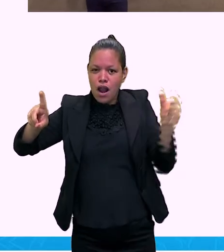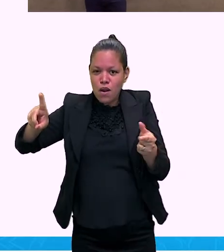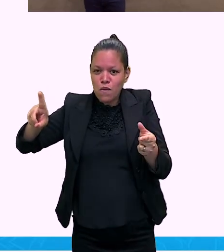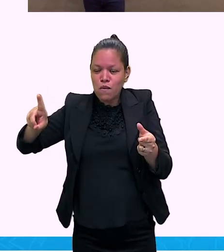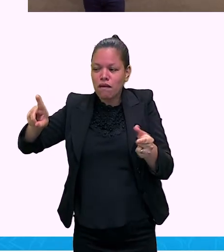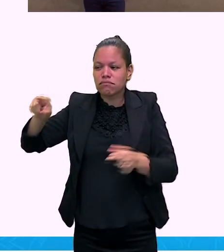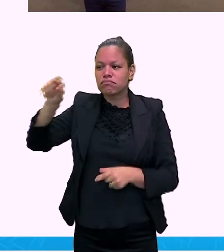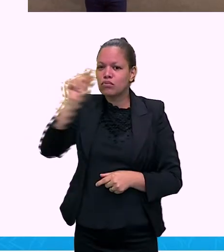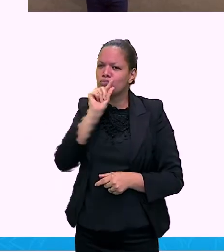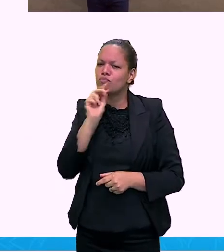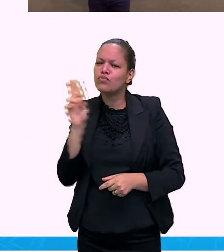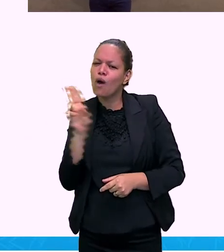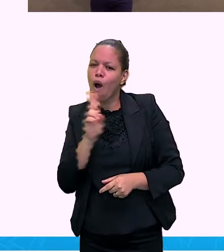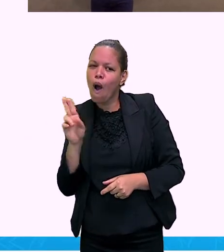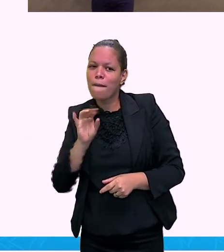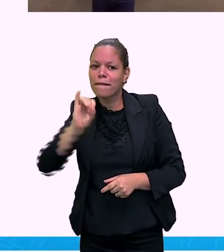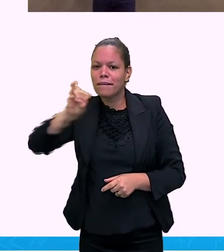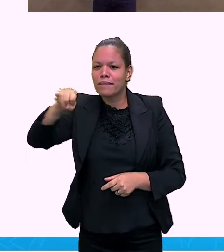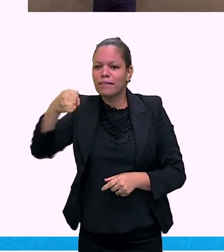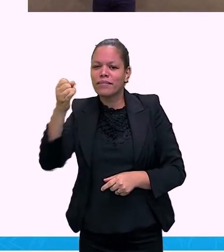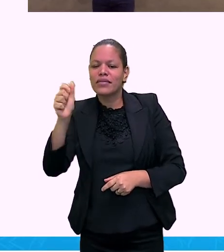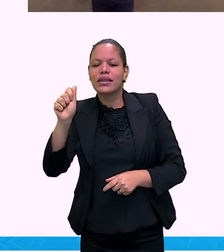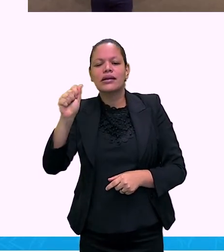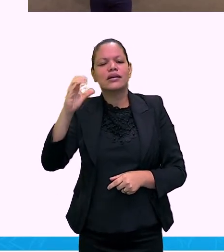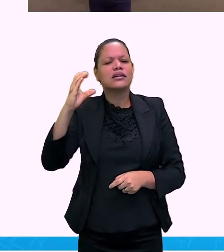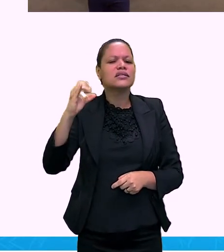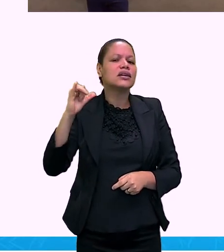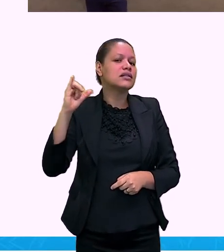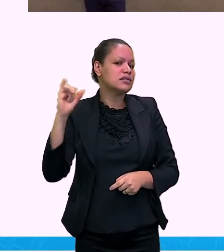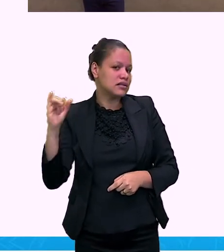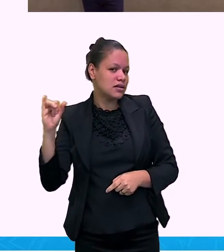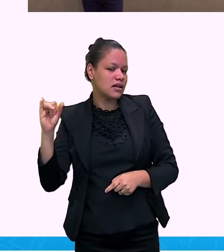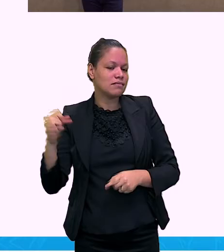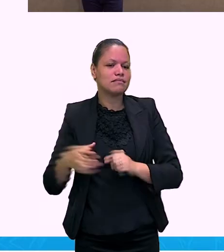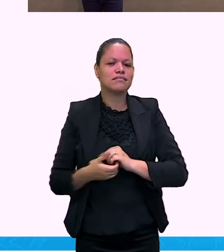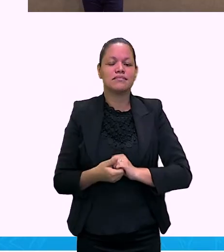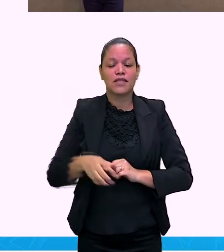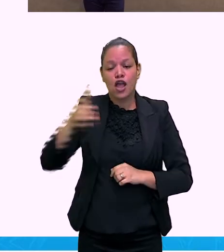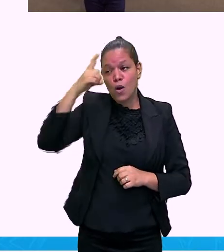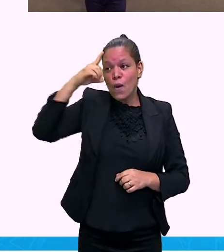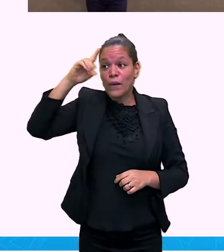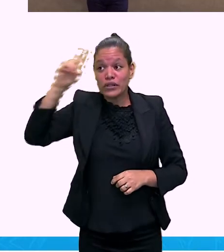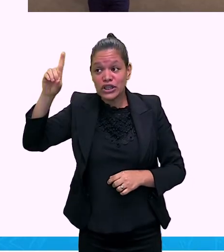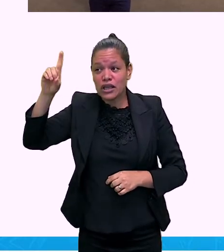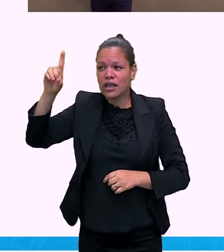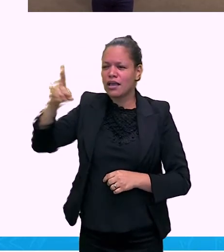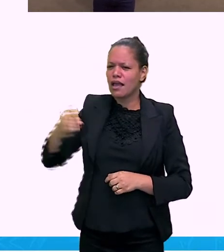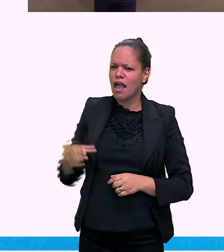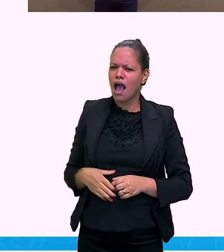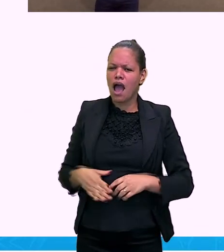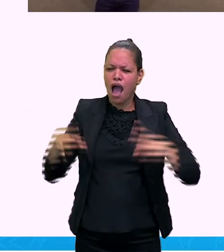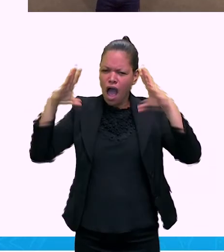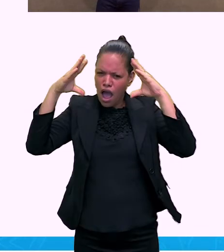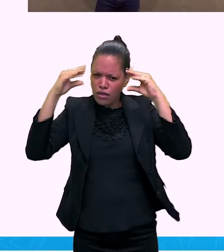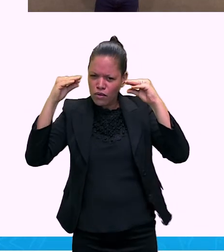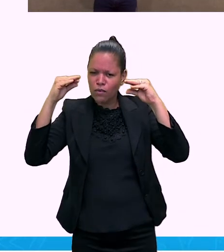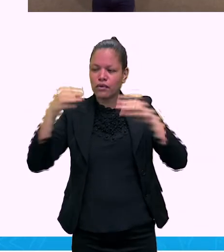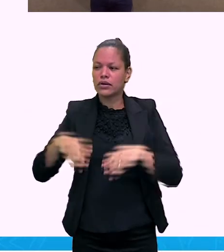pelo dia e pela noite, né? Ou o sol e a lua, eles faziam esses agradecimentos pelos